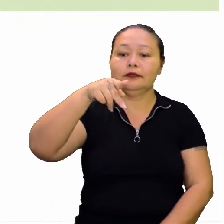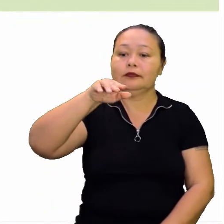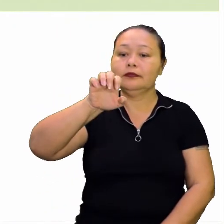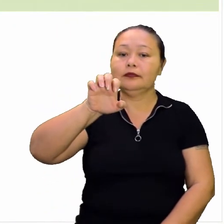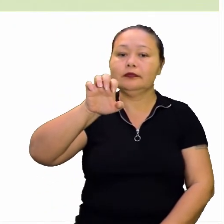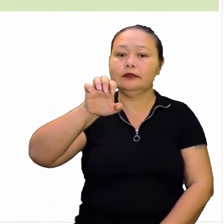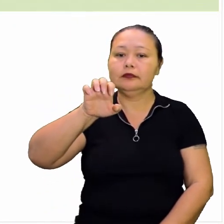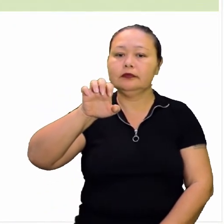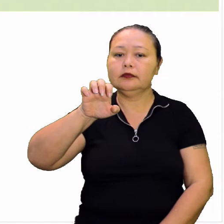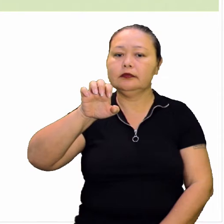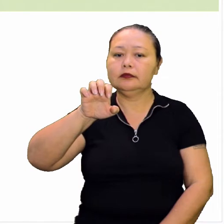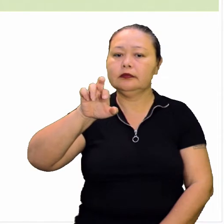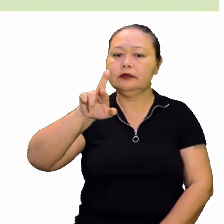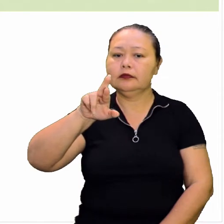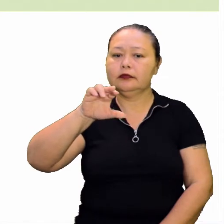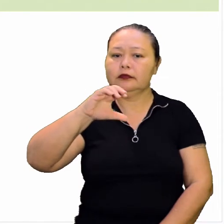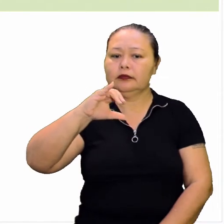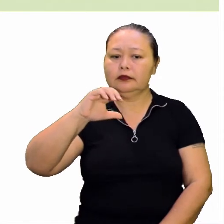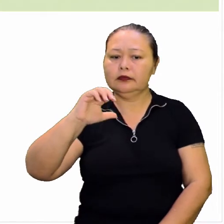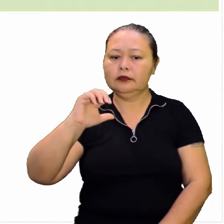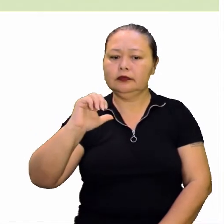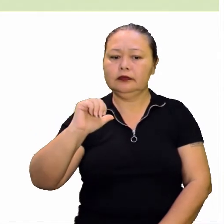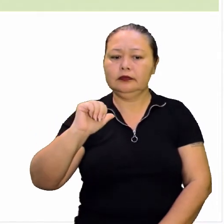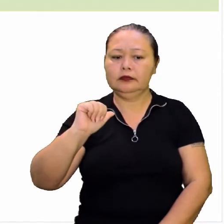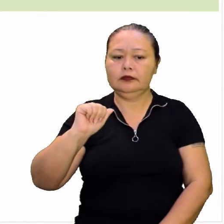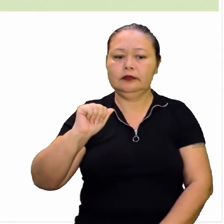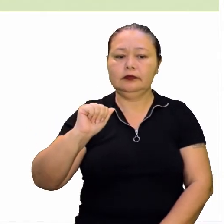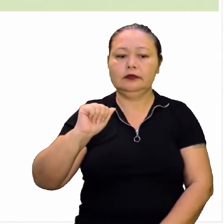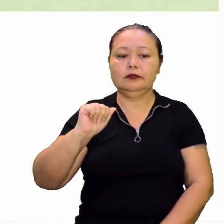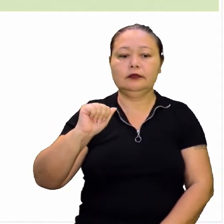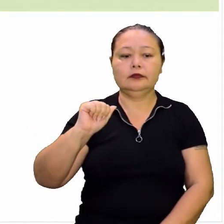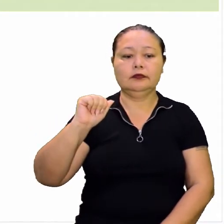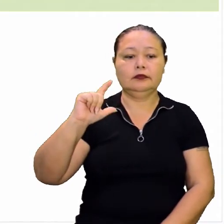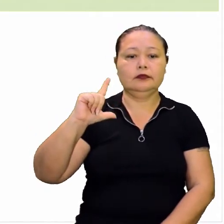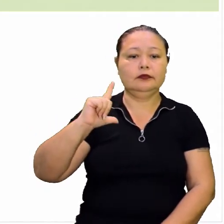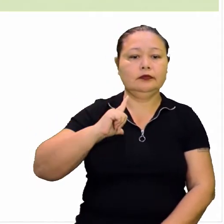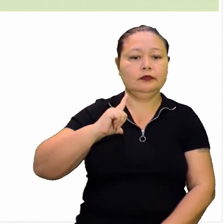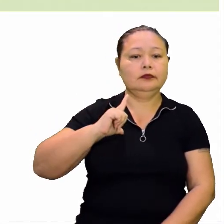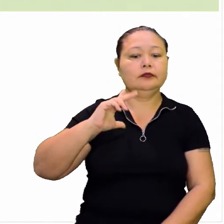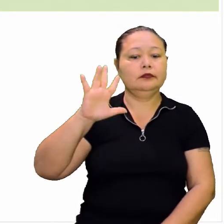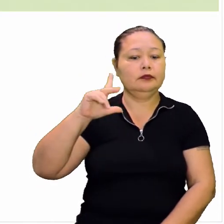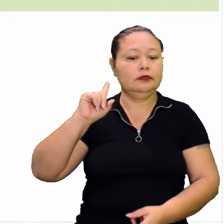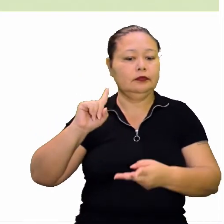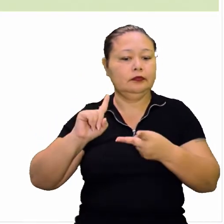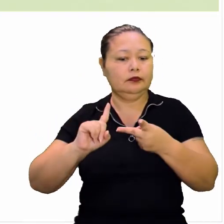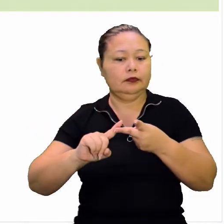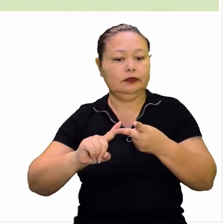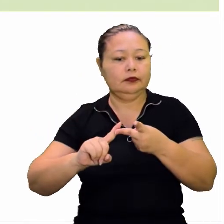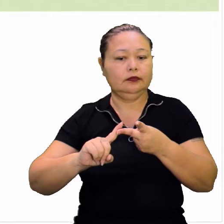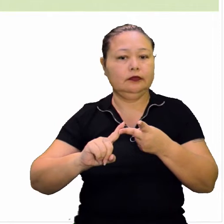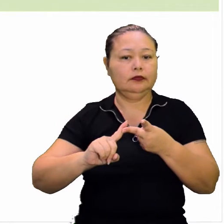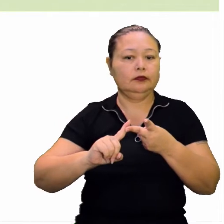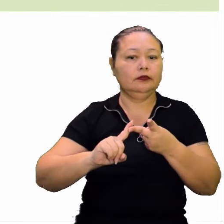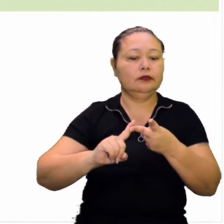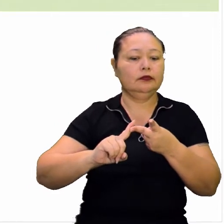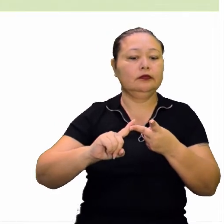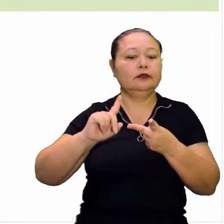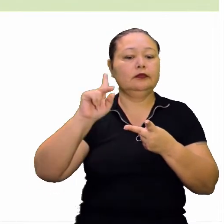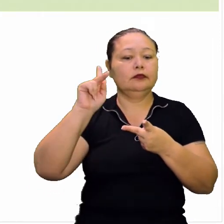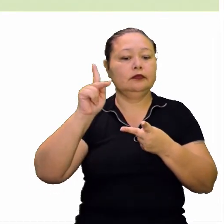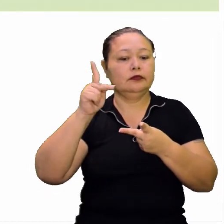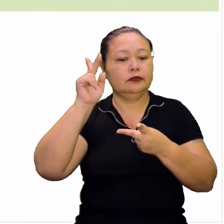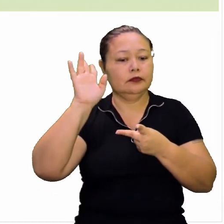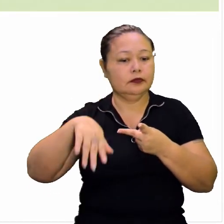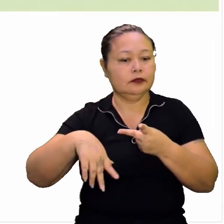Pérsia, a expansão da Pérsia, e aí você tem Persa, você tem Pérsia. Somente foi